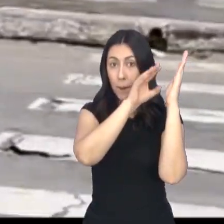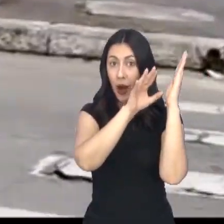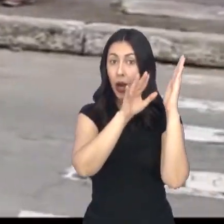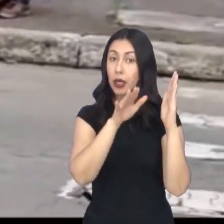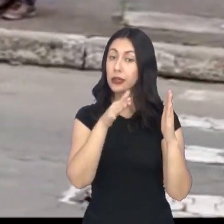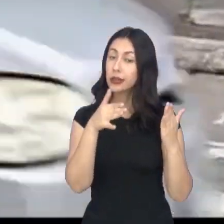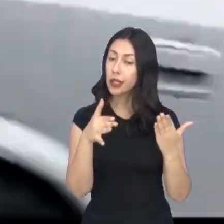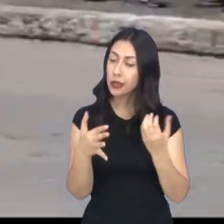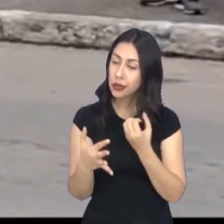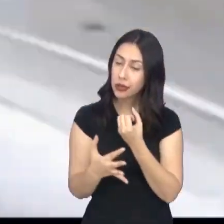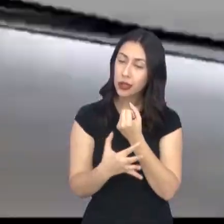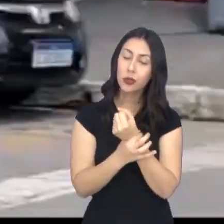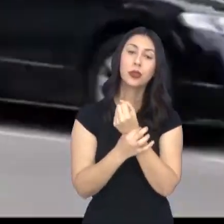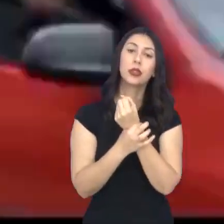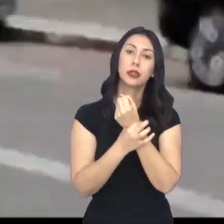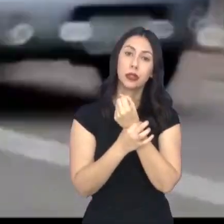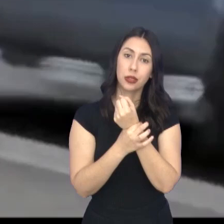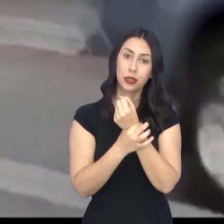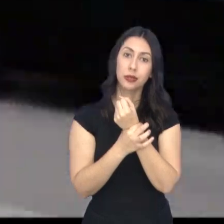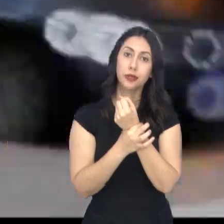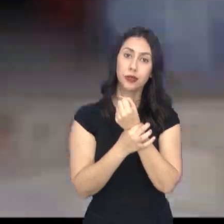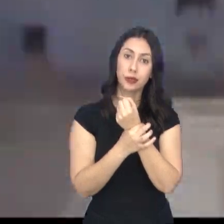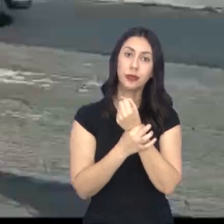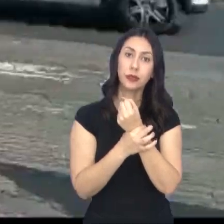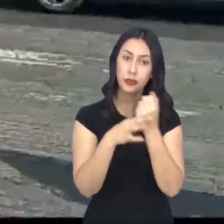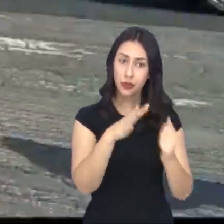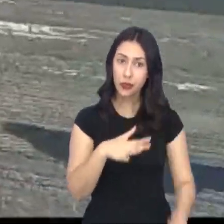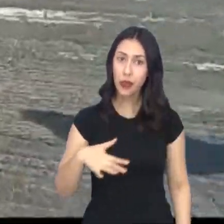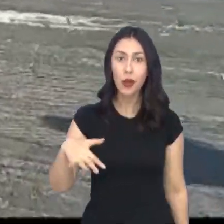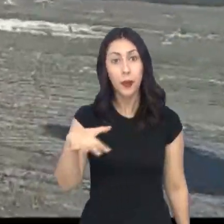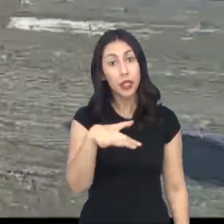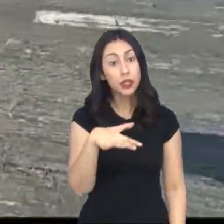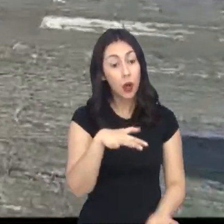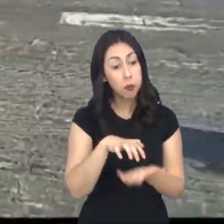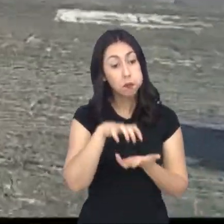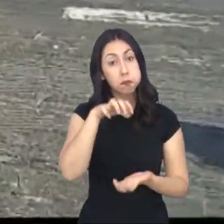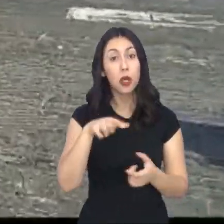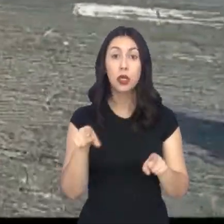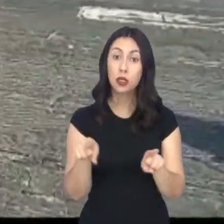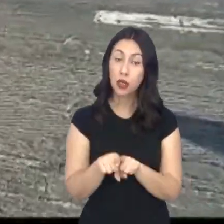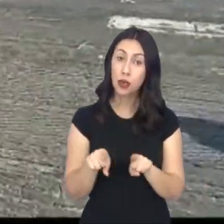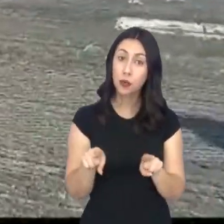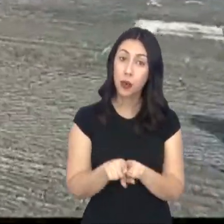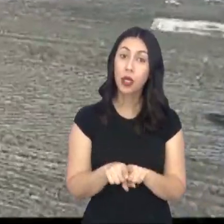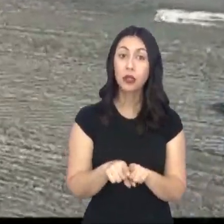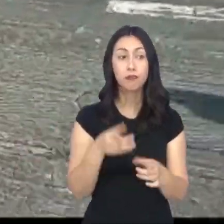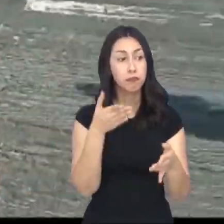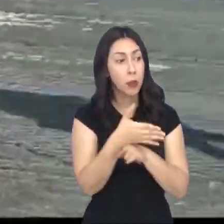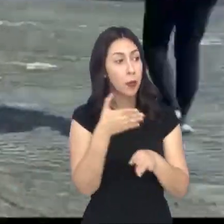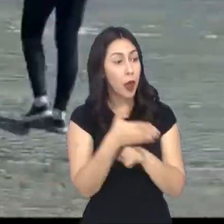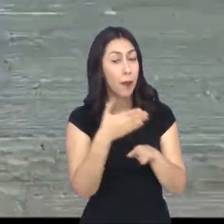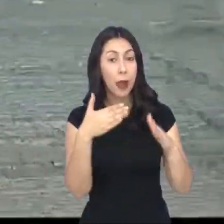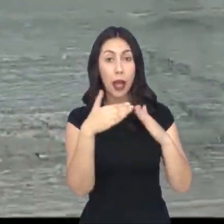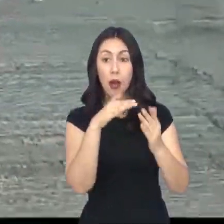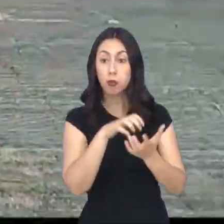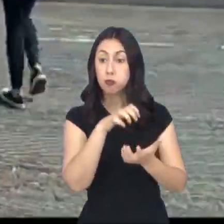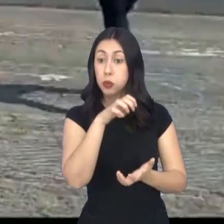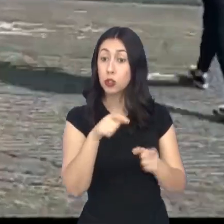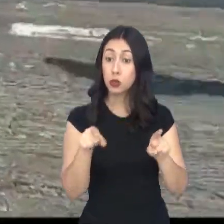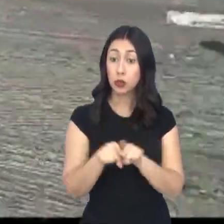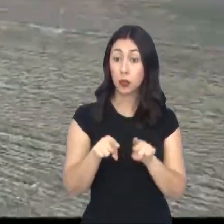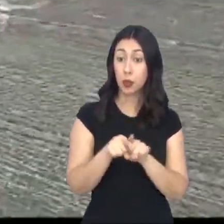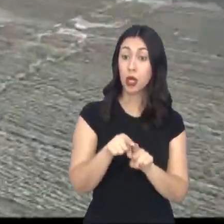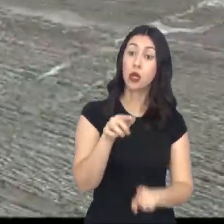trazer uma segurança para esses idosos, e não somente esses idosos que frequentam a casa do idoso, mas também